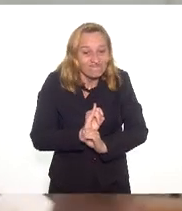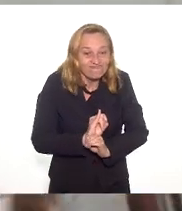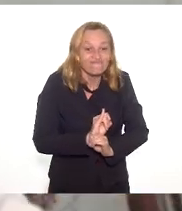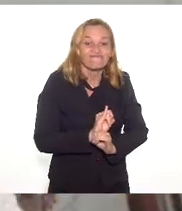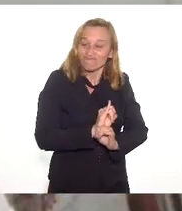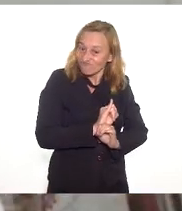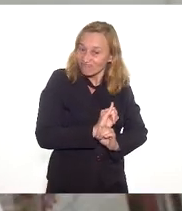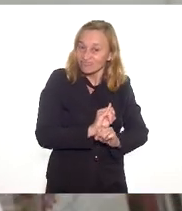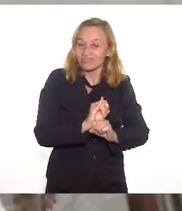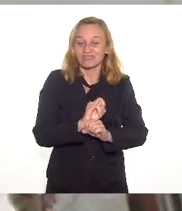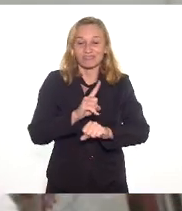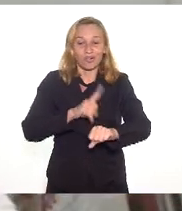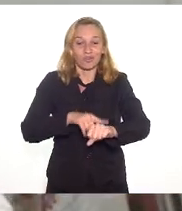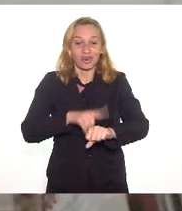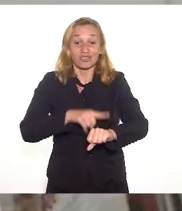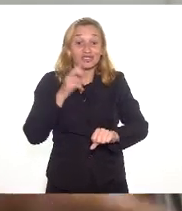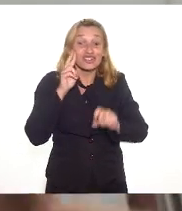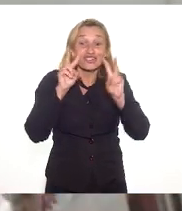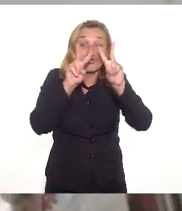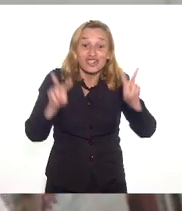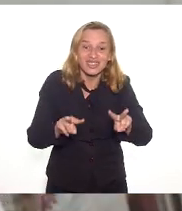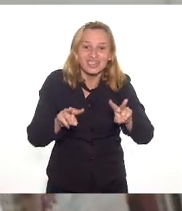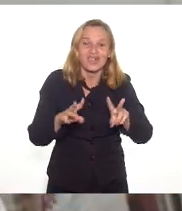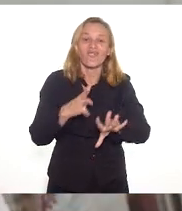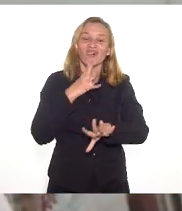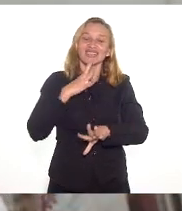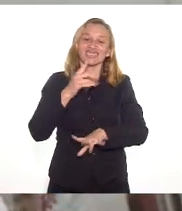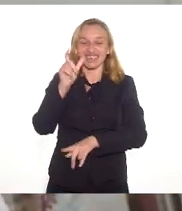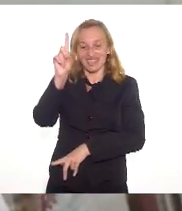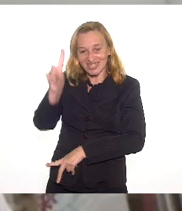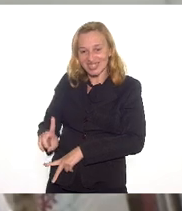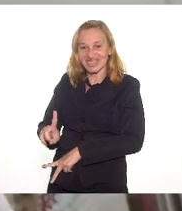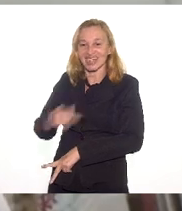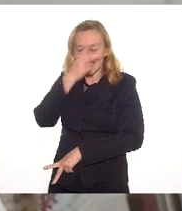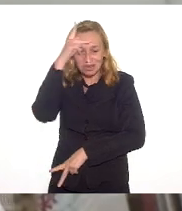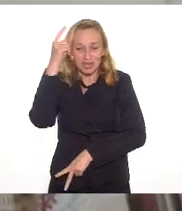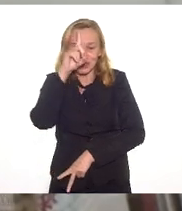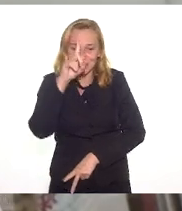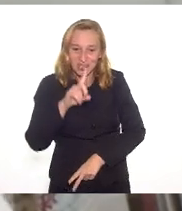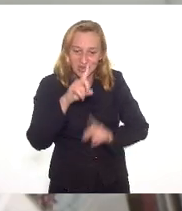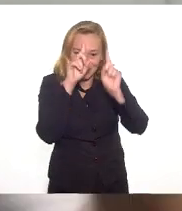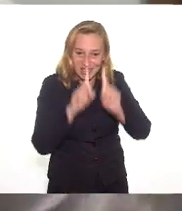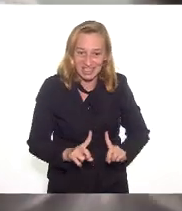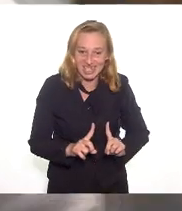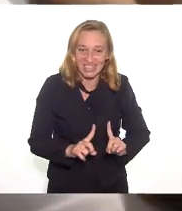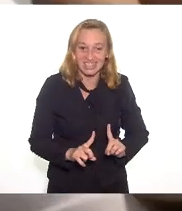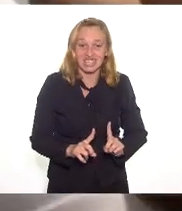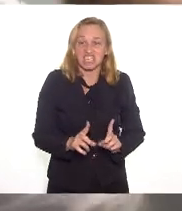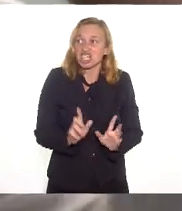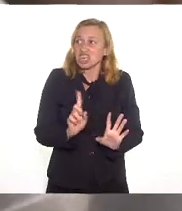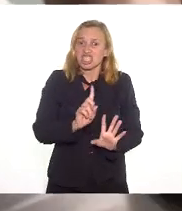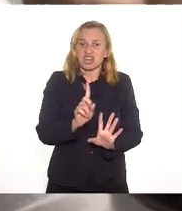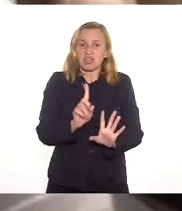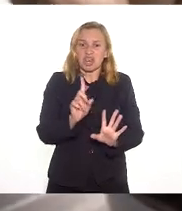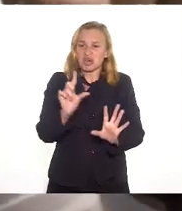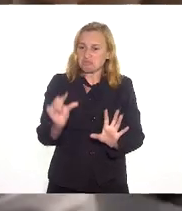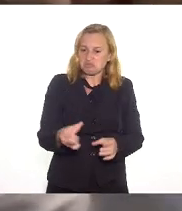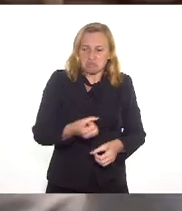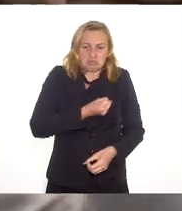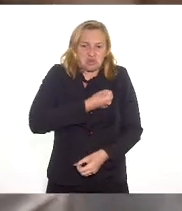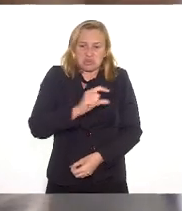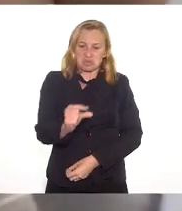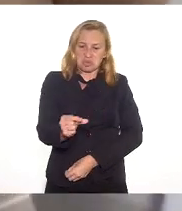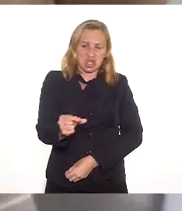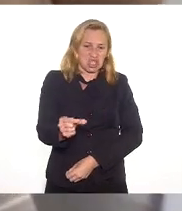onda que visa, em primeiro lugar, reconhecer os direitos das pessoas com deficiência, que não são uma minoria